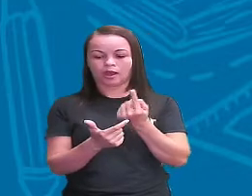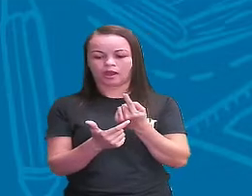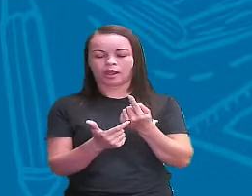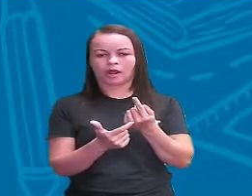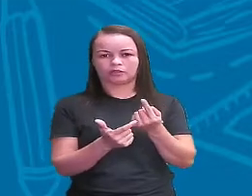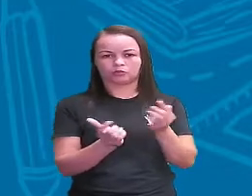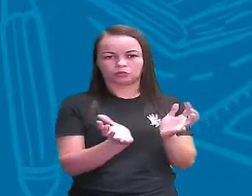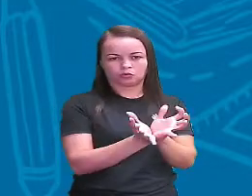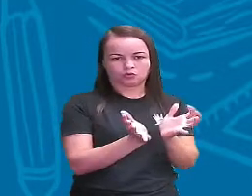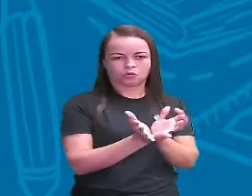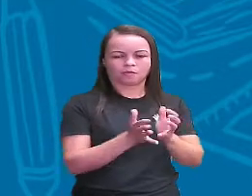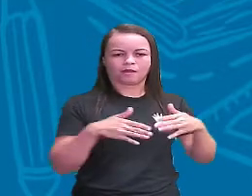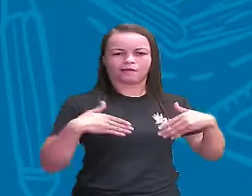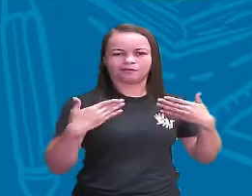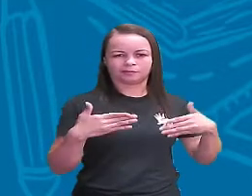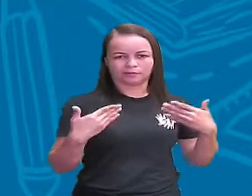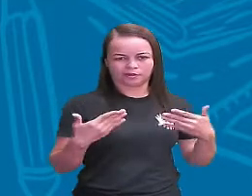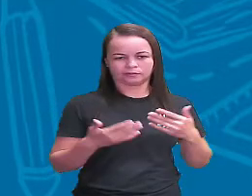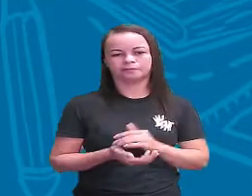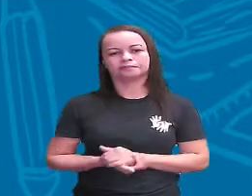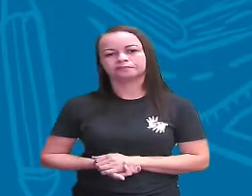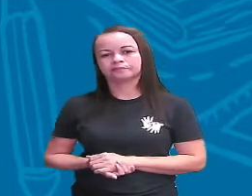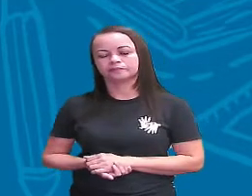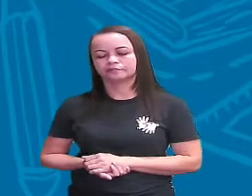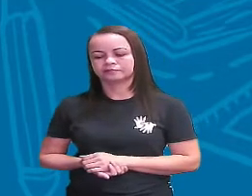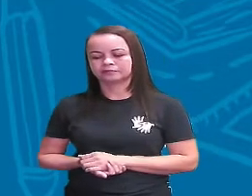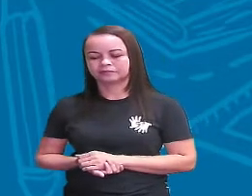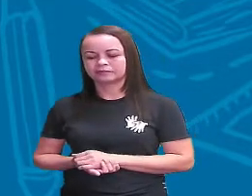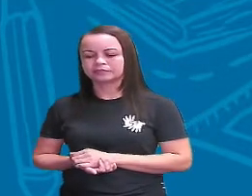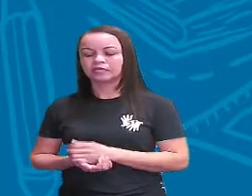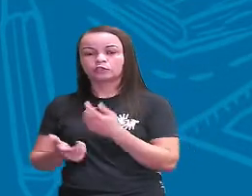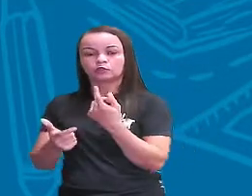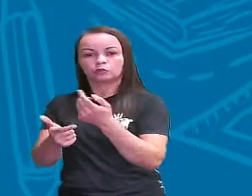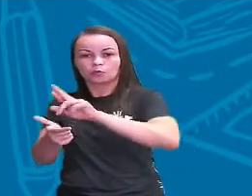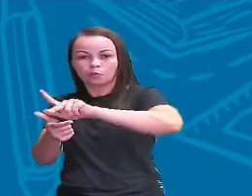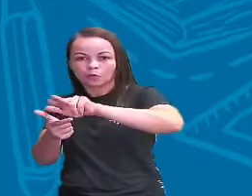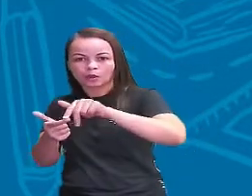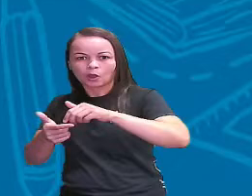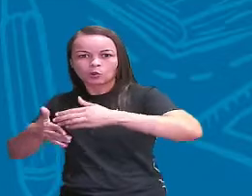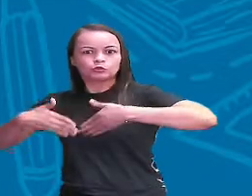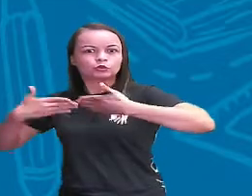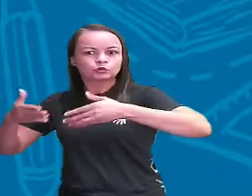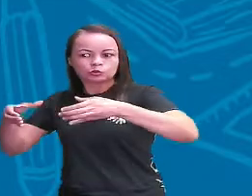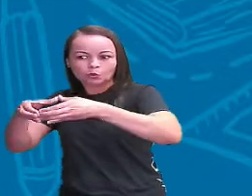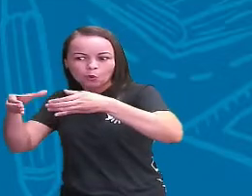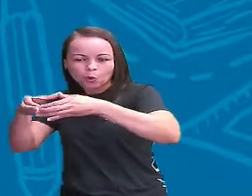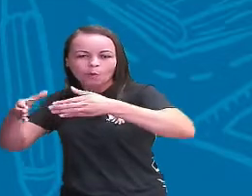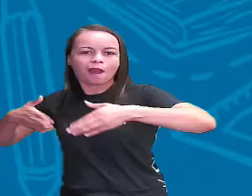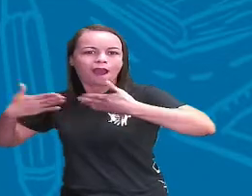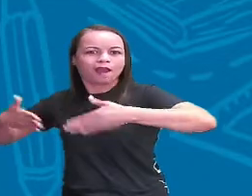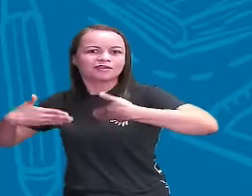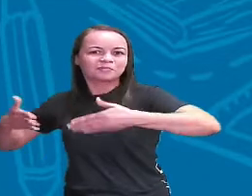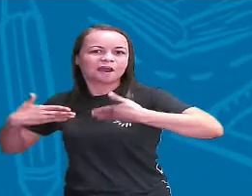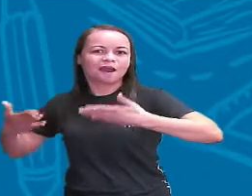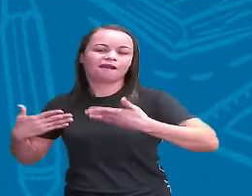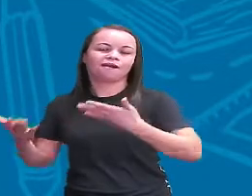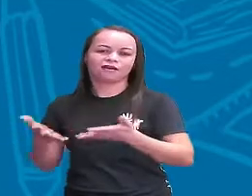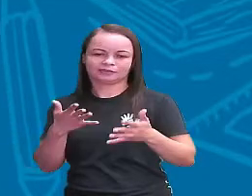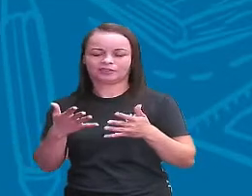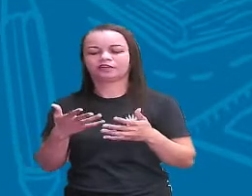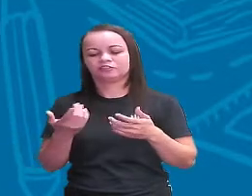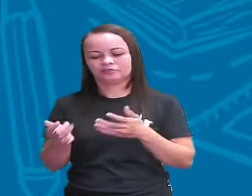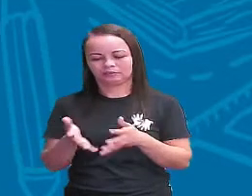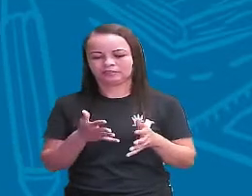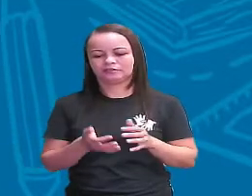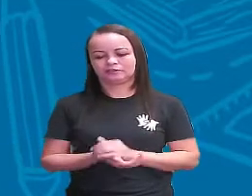animada. E no plural tem que ser turmas animadas. Moça bonita,